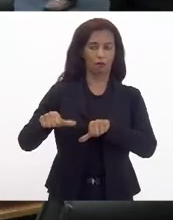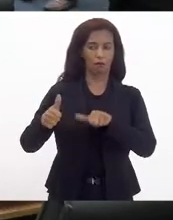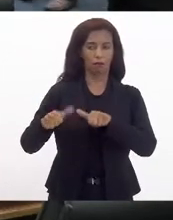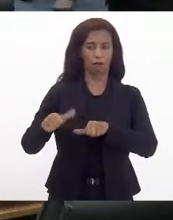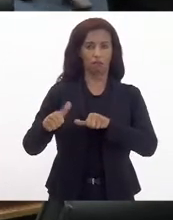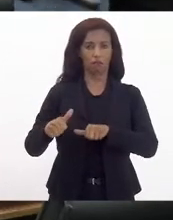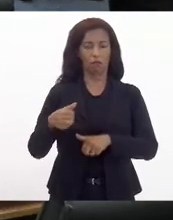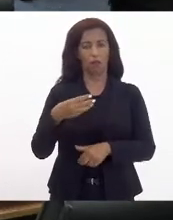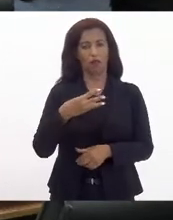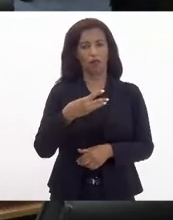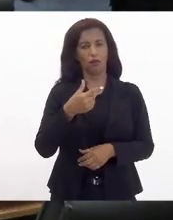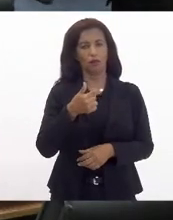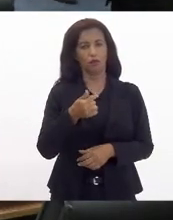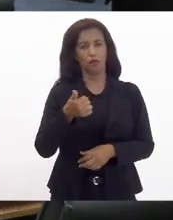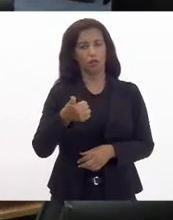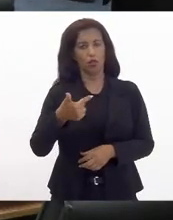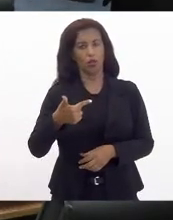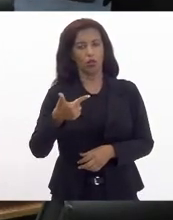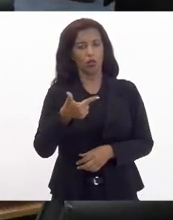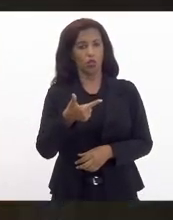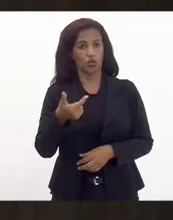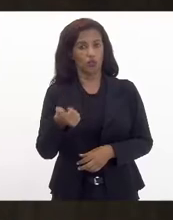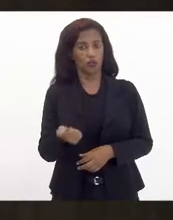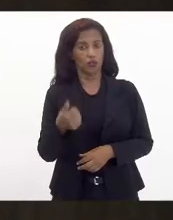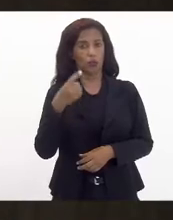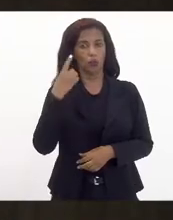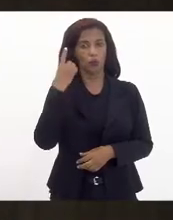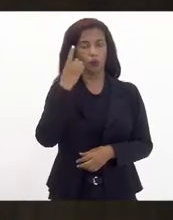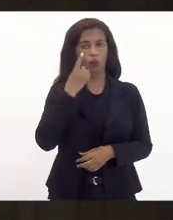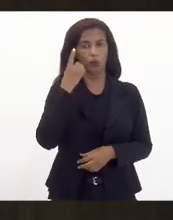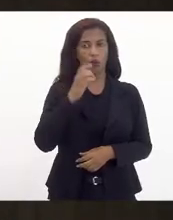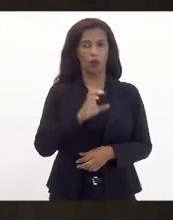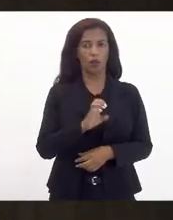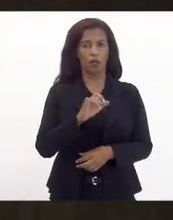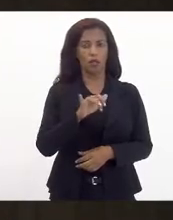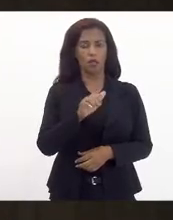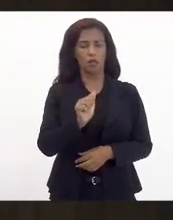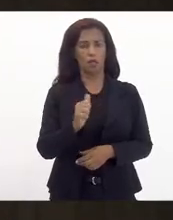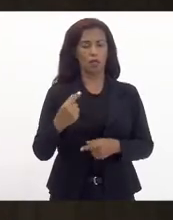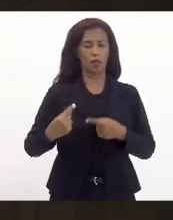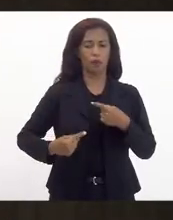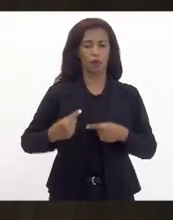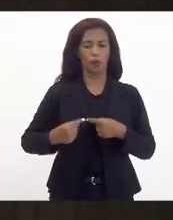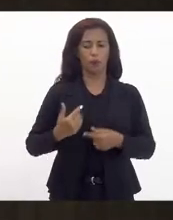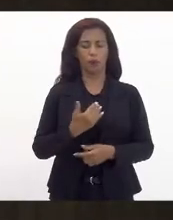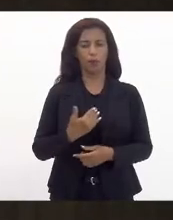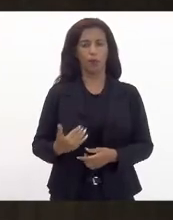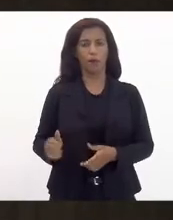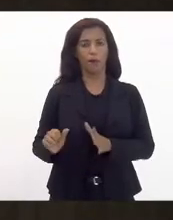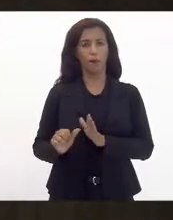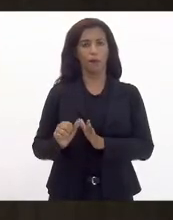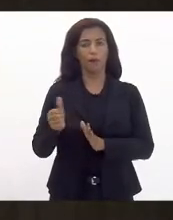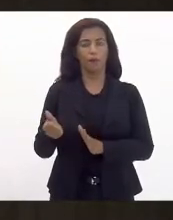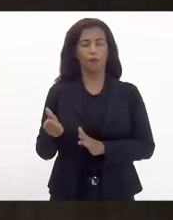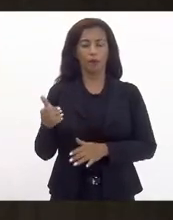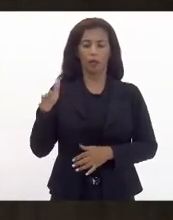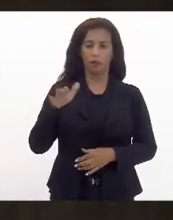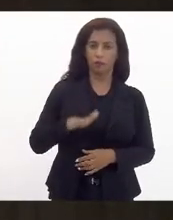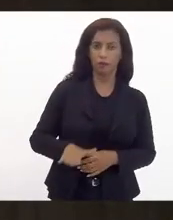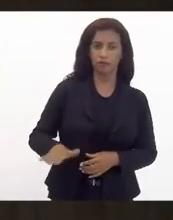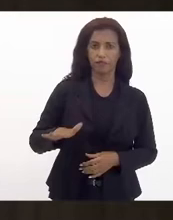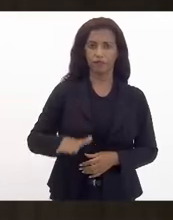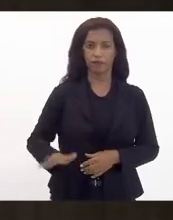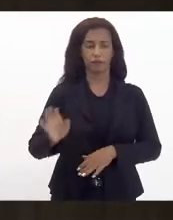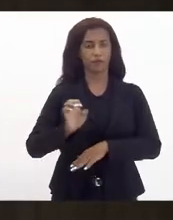é o 37 12/2021 da deputada Célia Jordão que institui a política pública pela primeira infância